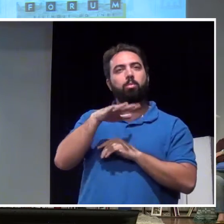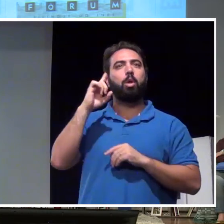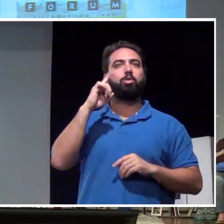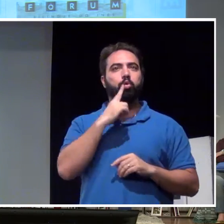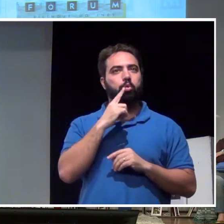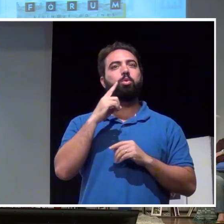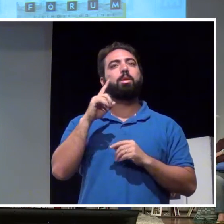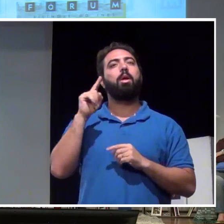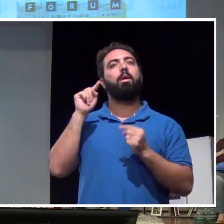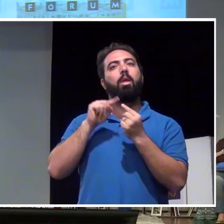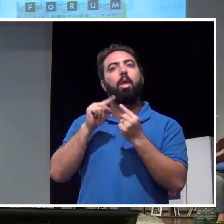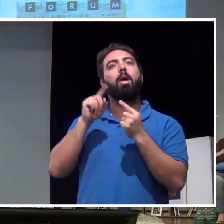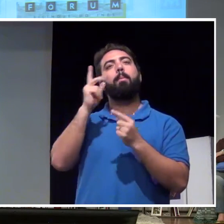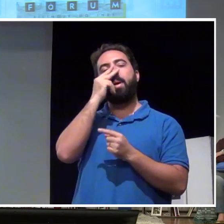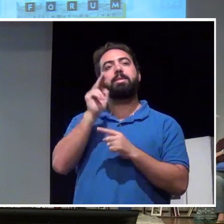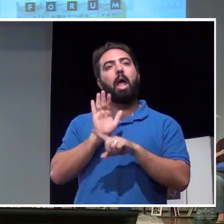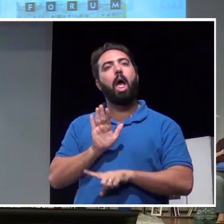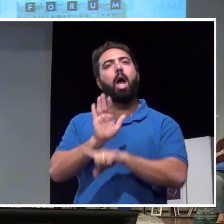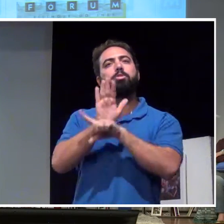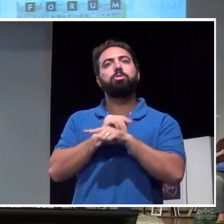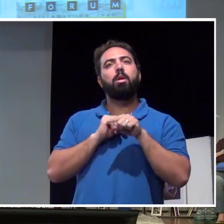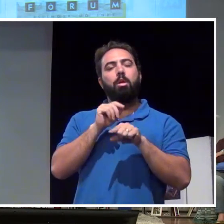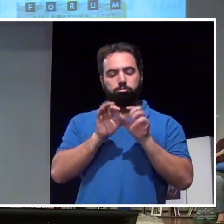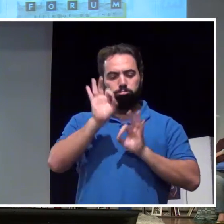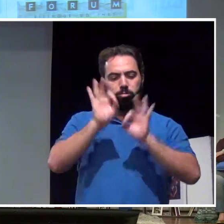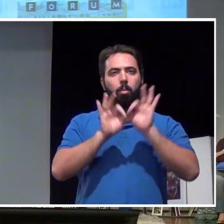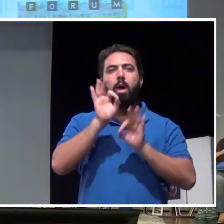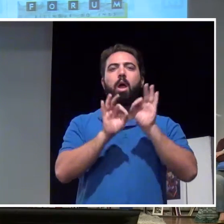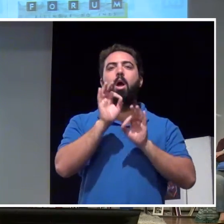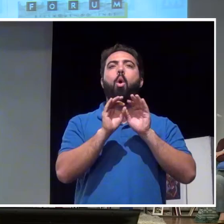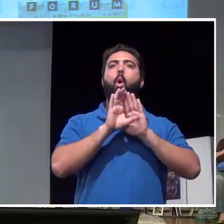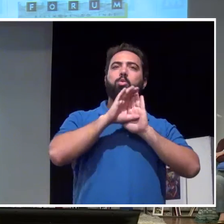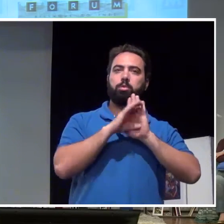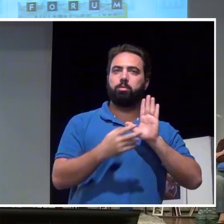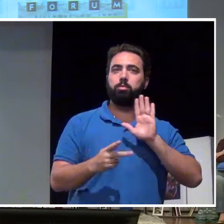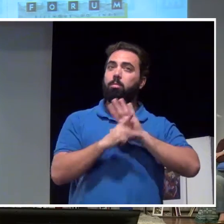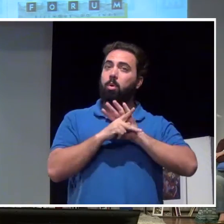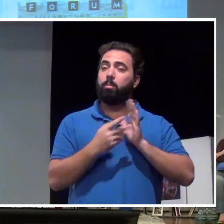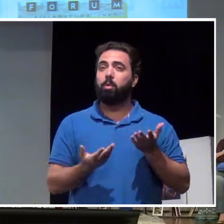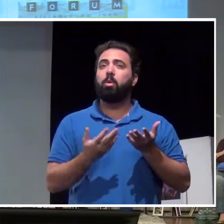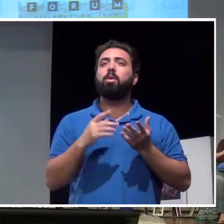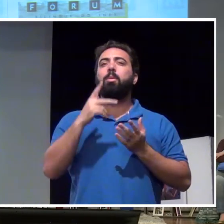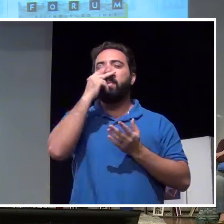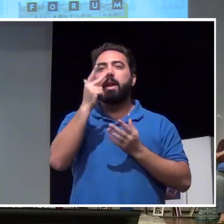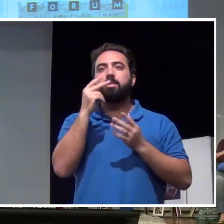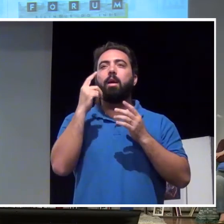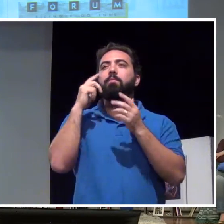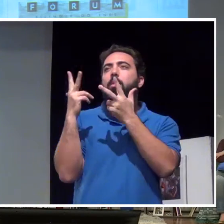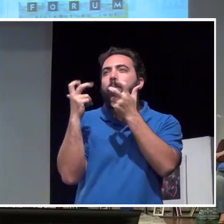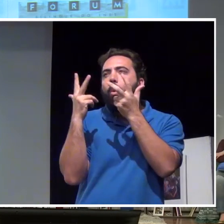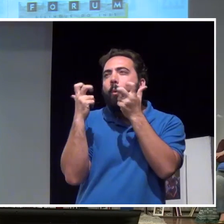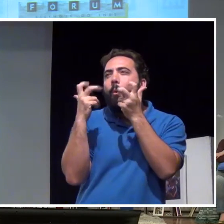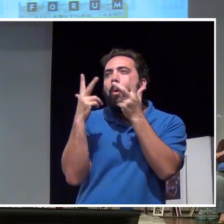está ajudando, que está ajudando ele a formular um conceito. Então, ele já vai vendo o material de rascunho